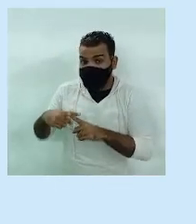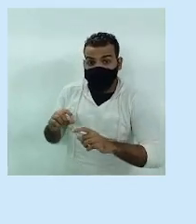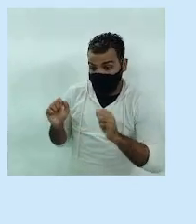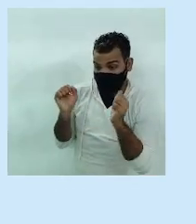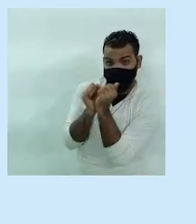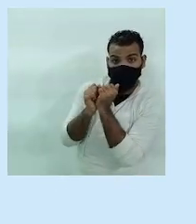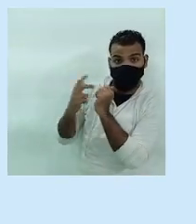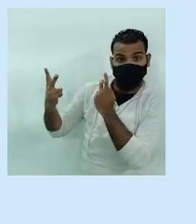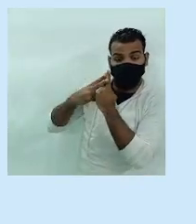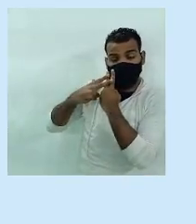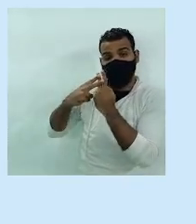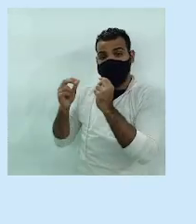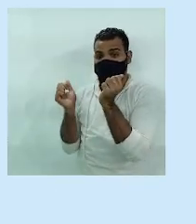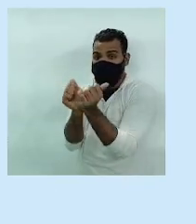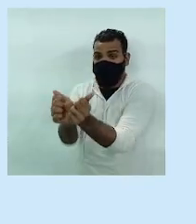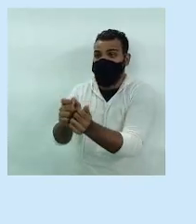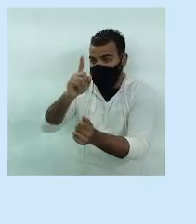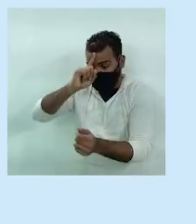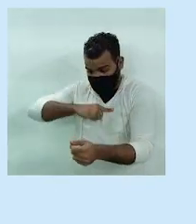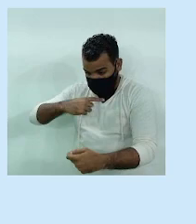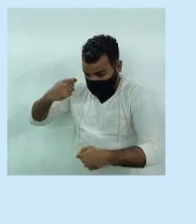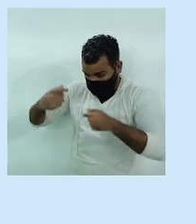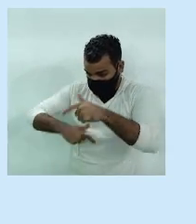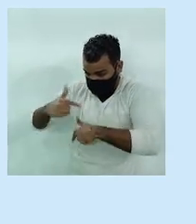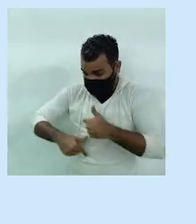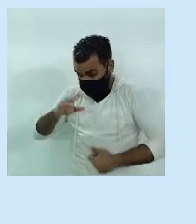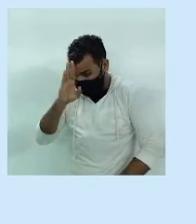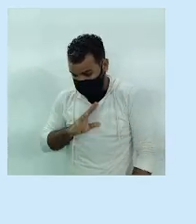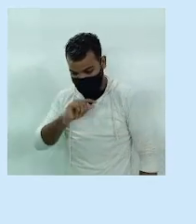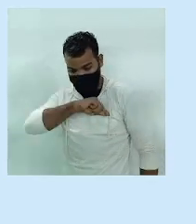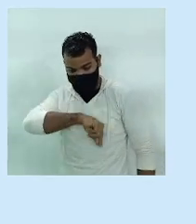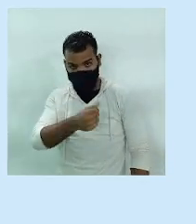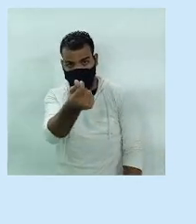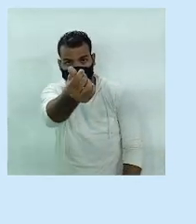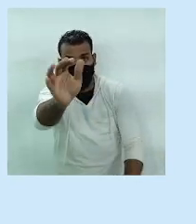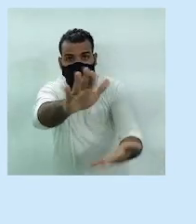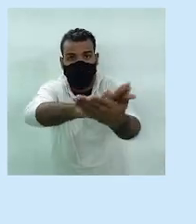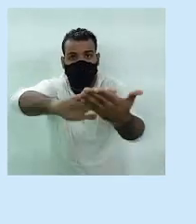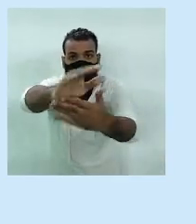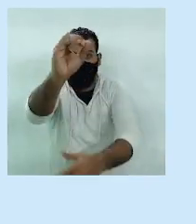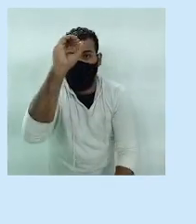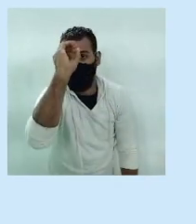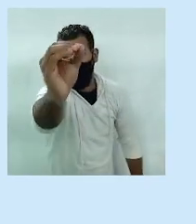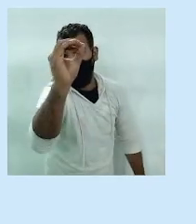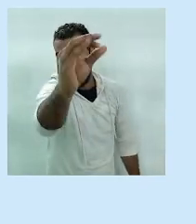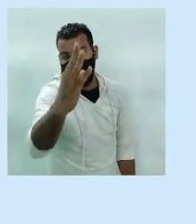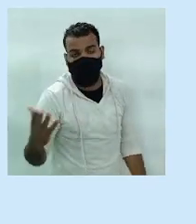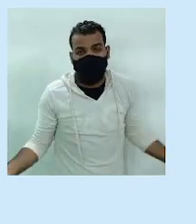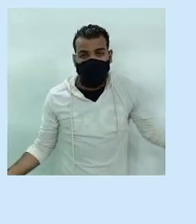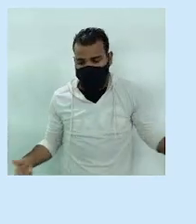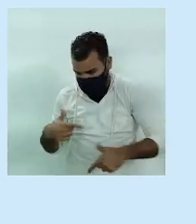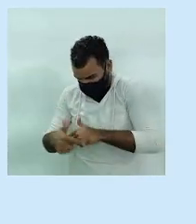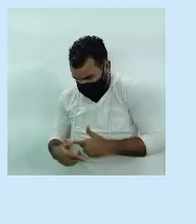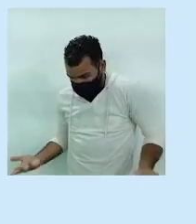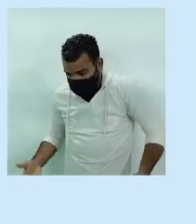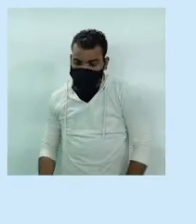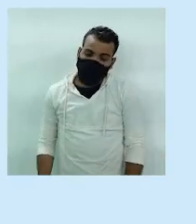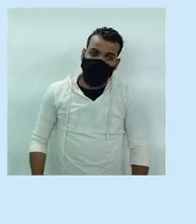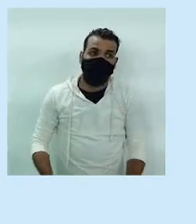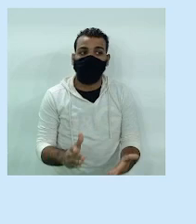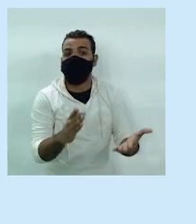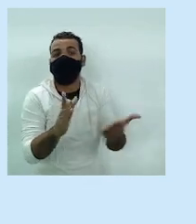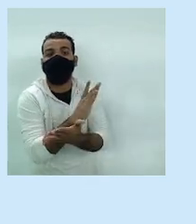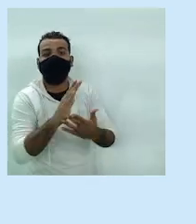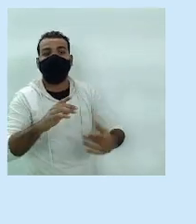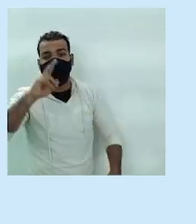seria escravizado pelos bandeirantes. Então muitas vezes o cara não havia outro refúgio a não ser o suicídio.